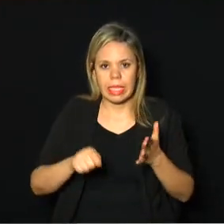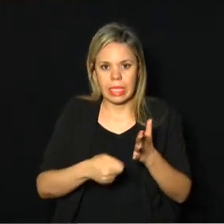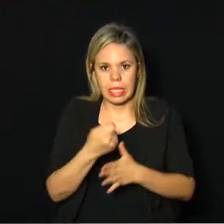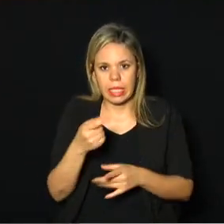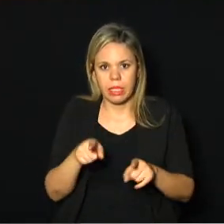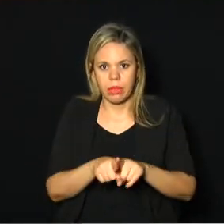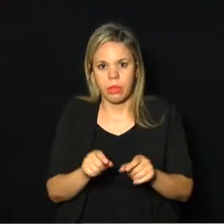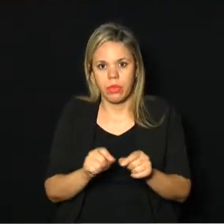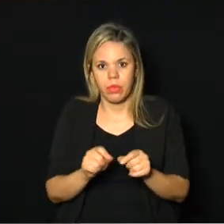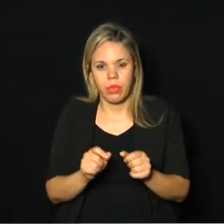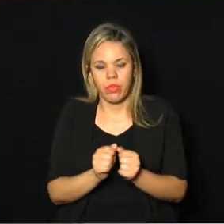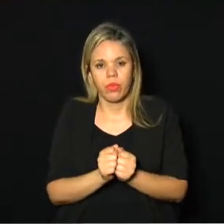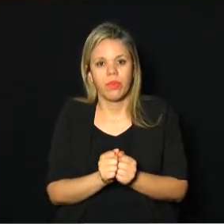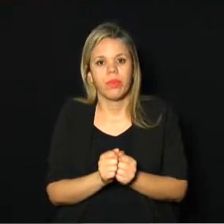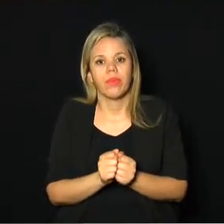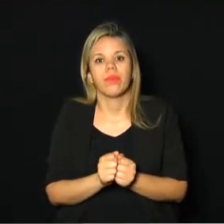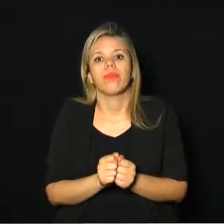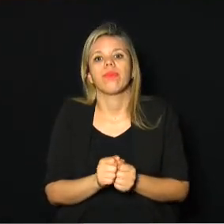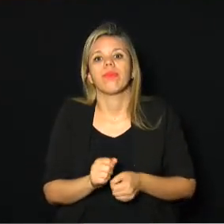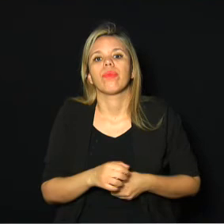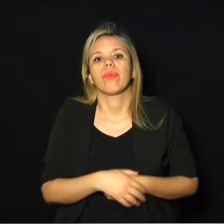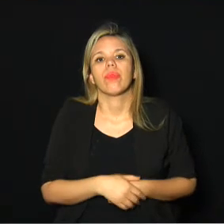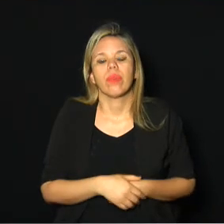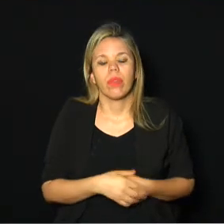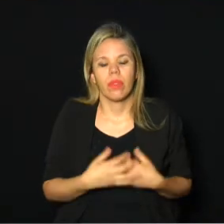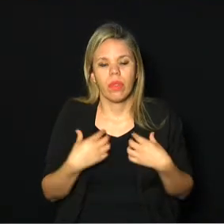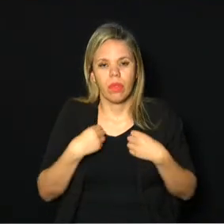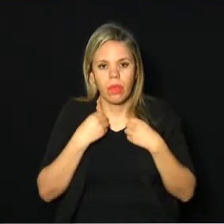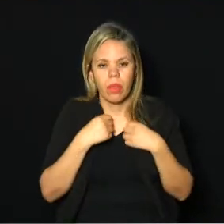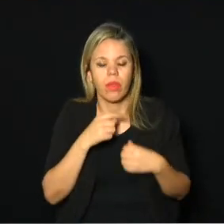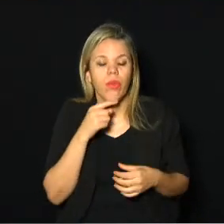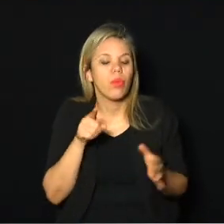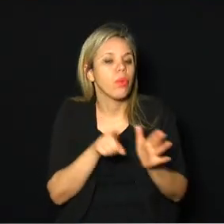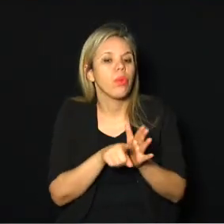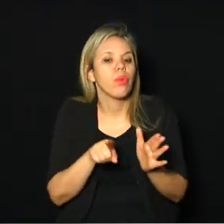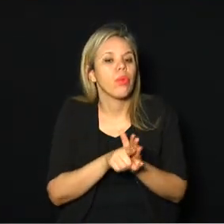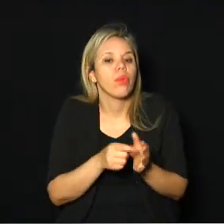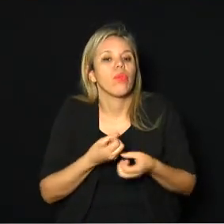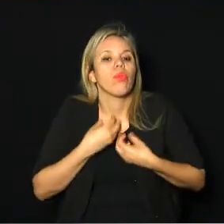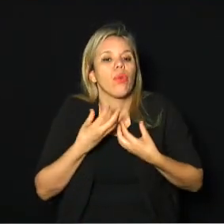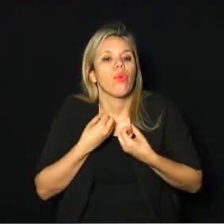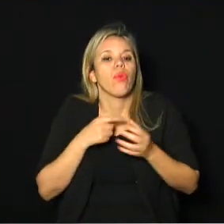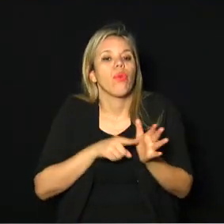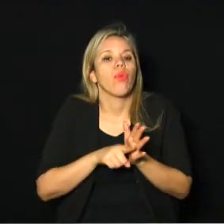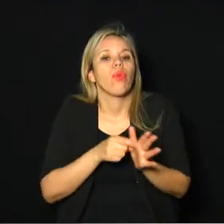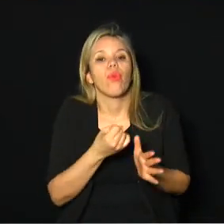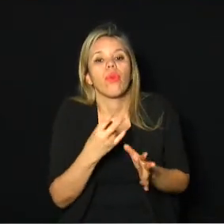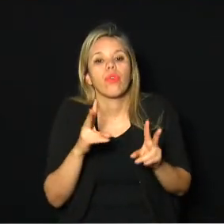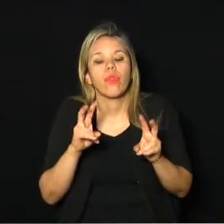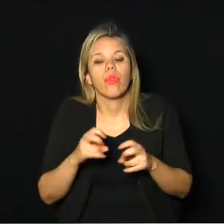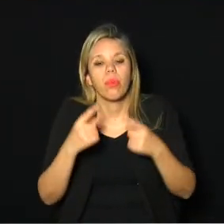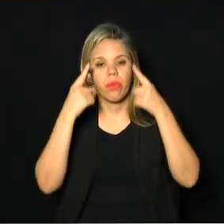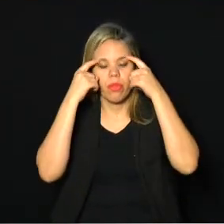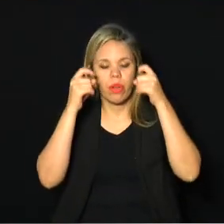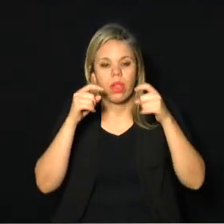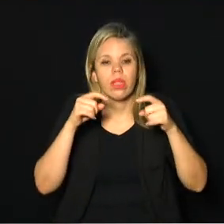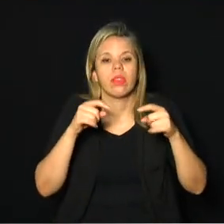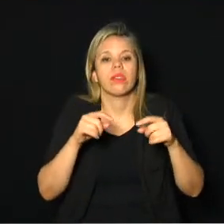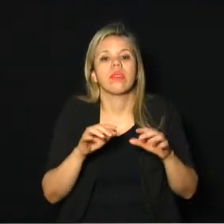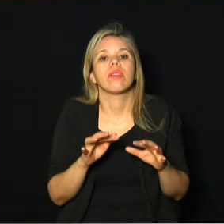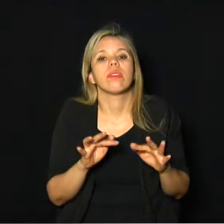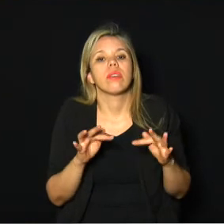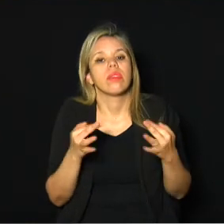fazer isso conjuntamente, né? Questionando aí os dados sobre violência doméstica e